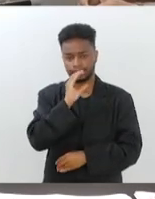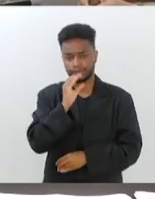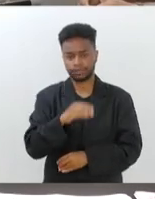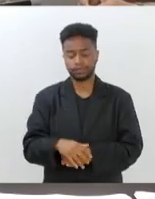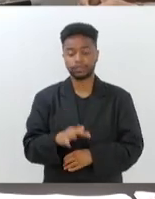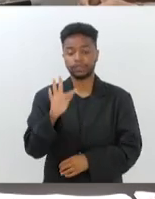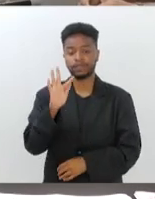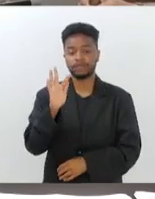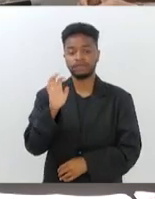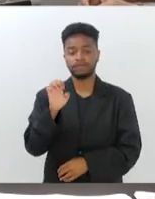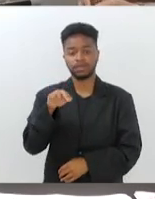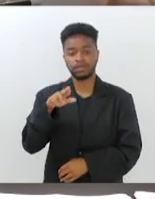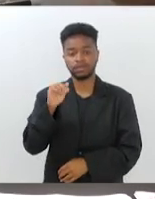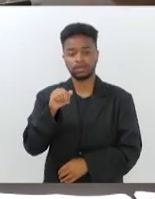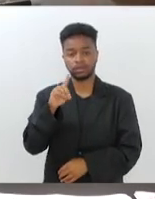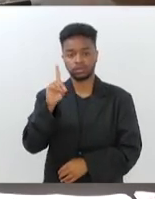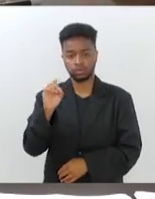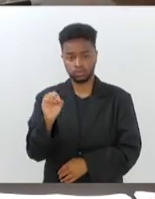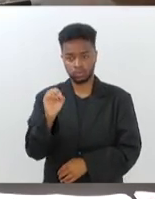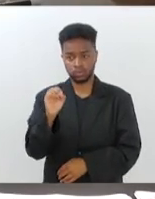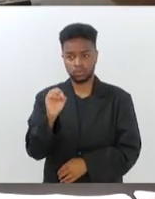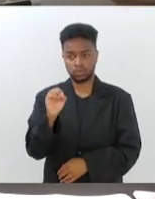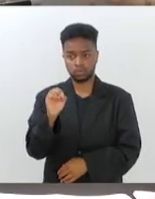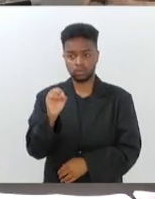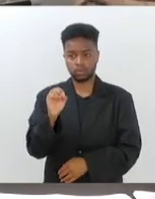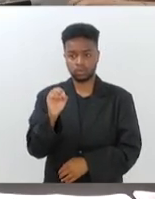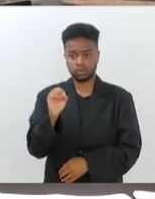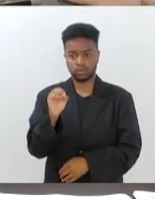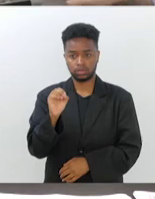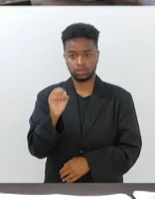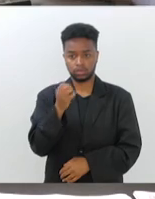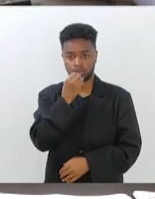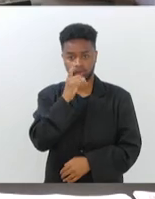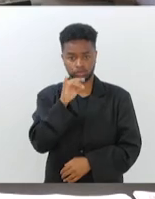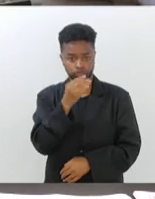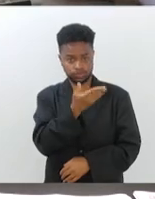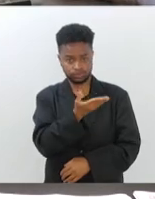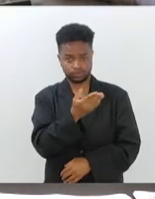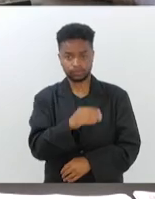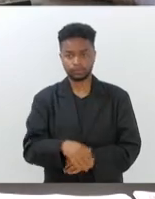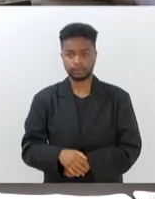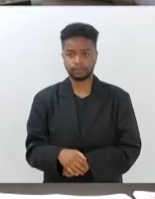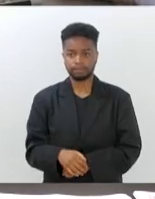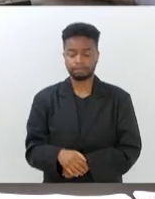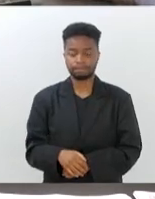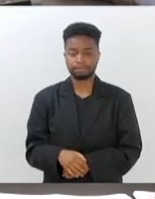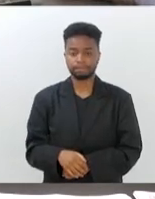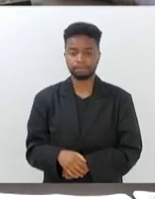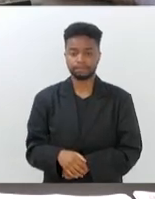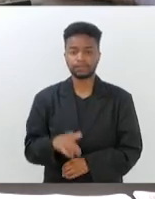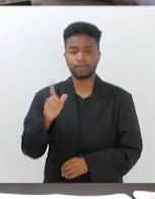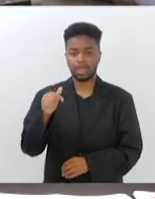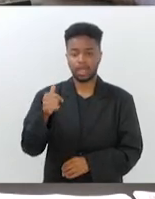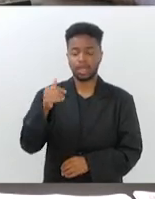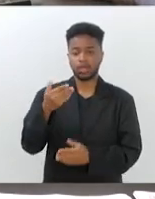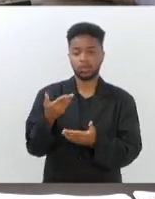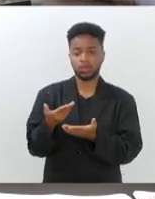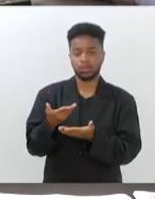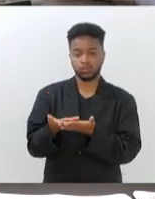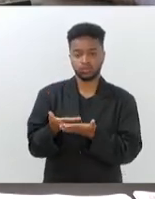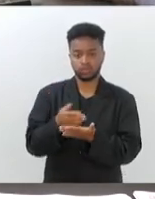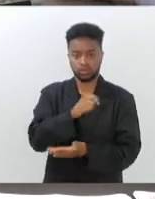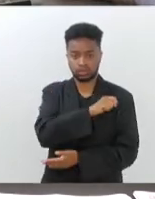Fernando Rodrigues da Silveira Deputado Lu Paulo Bom dia foi um acadêmico